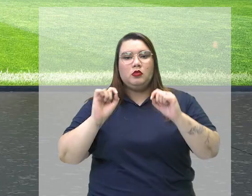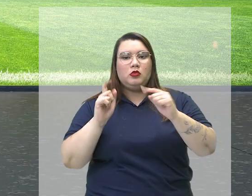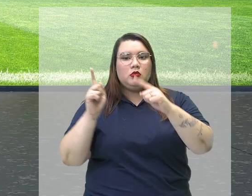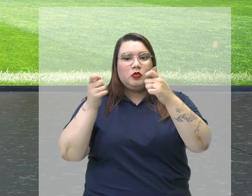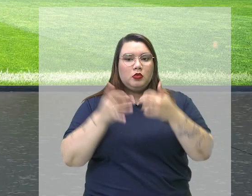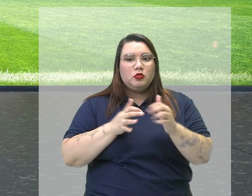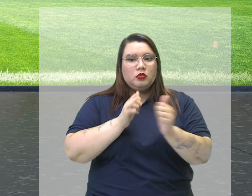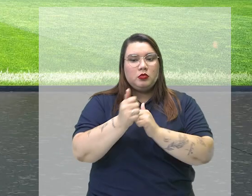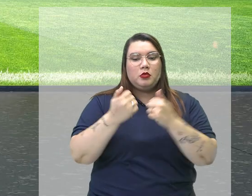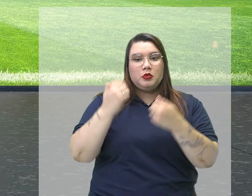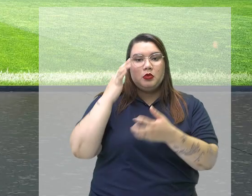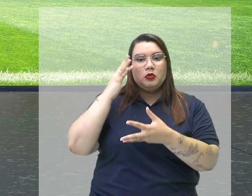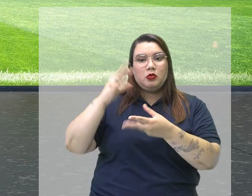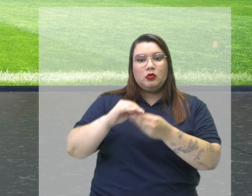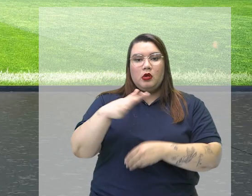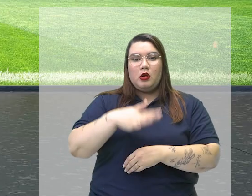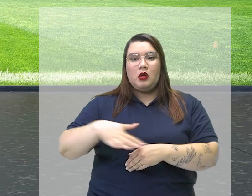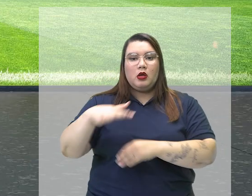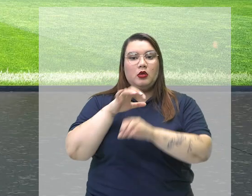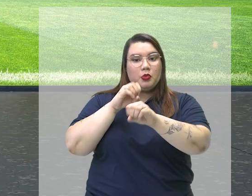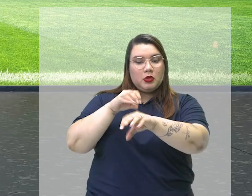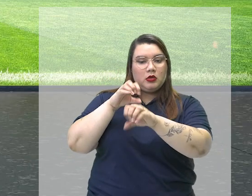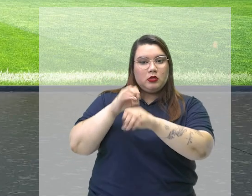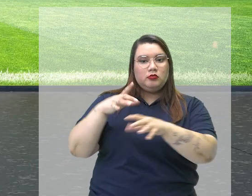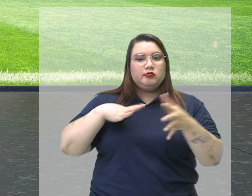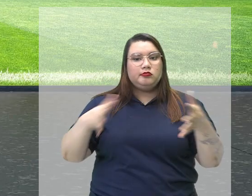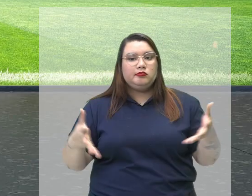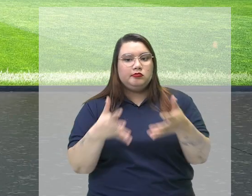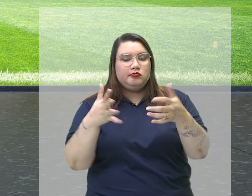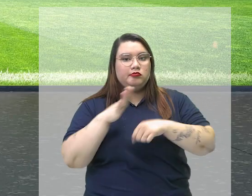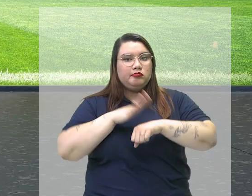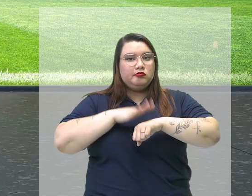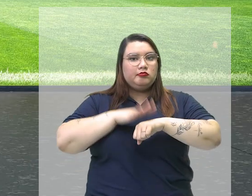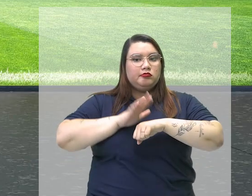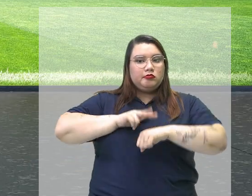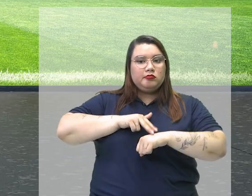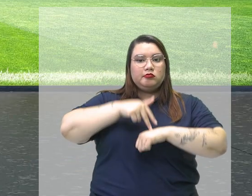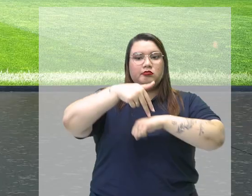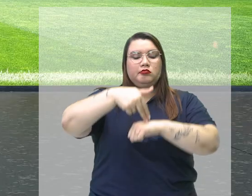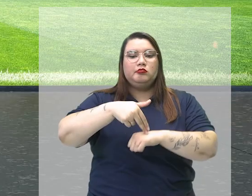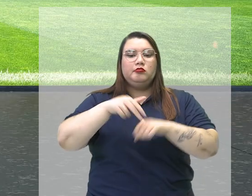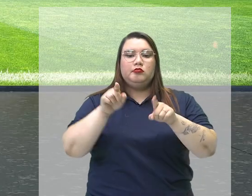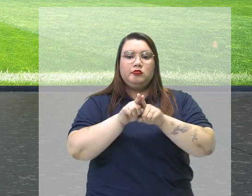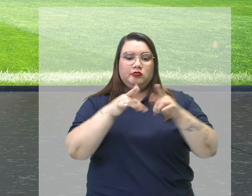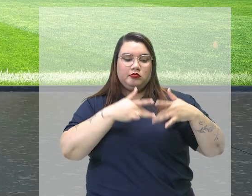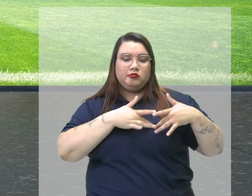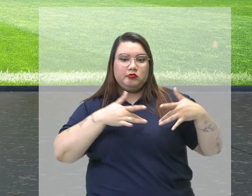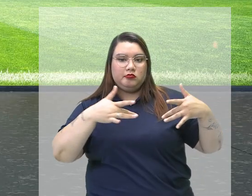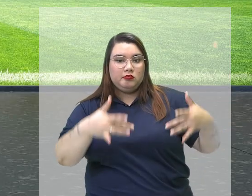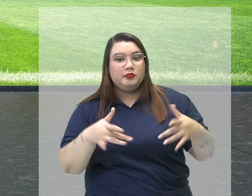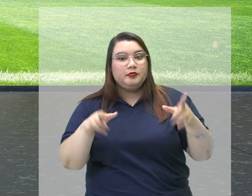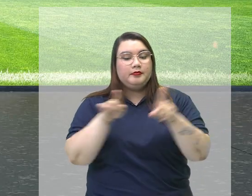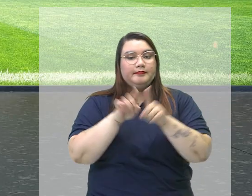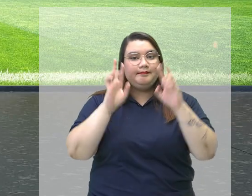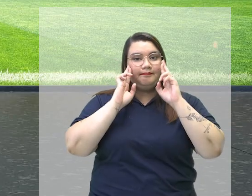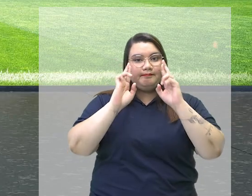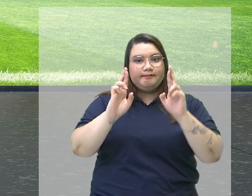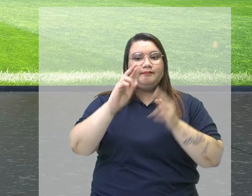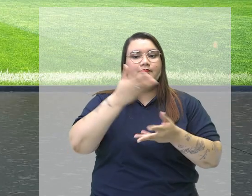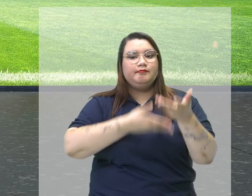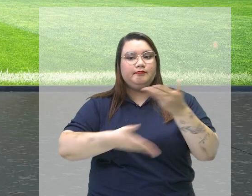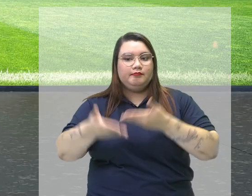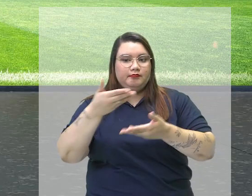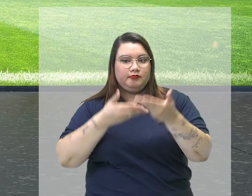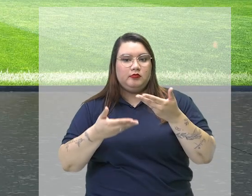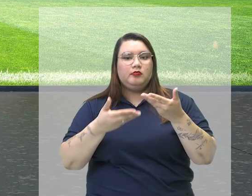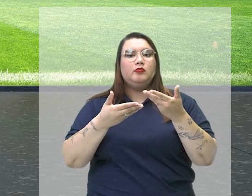o esporte deve ser compreendido em sua dimensão educativa, promovendo a autonomia e a